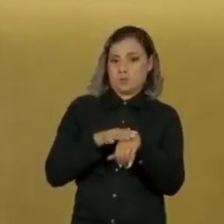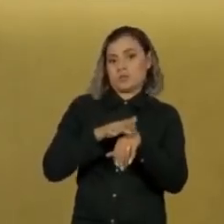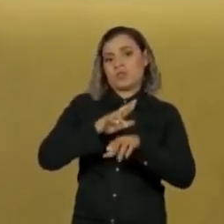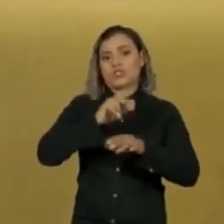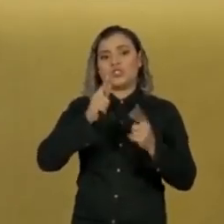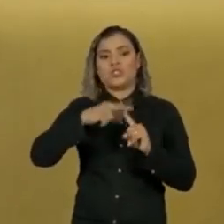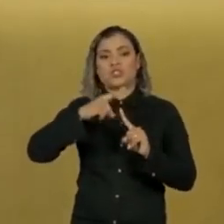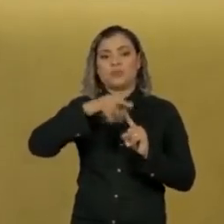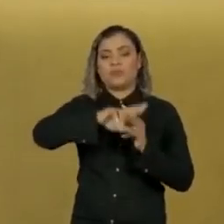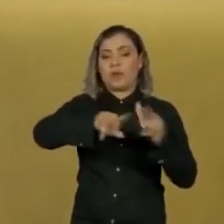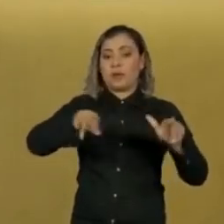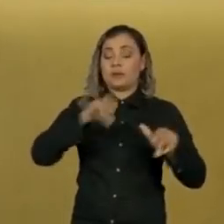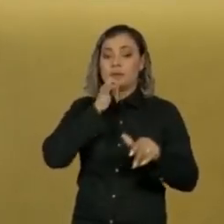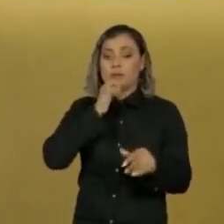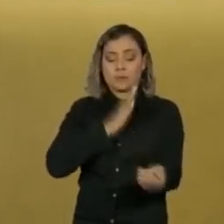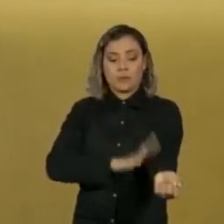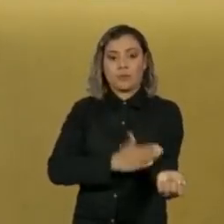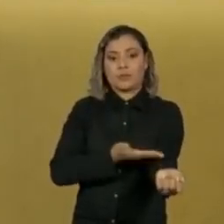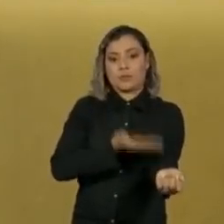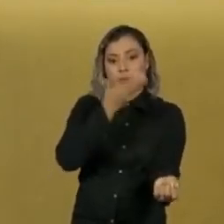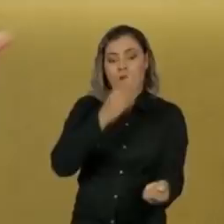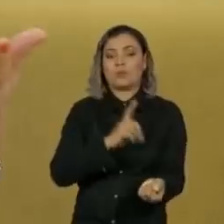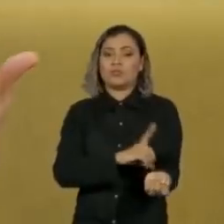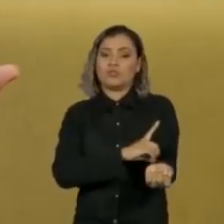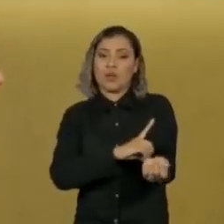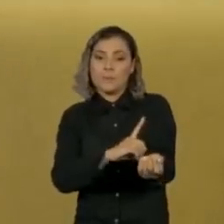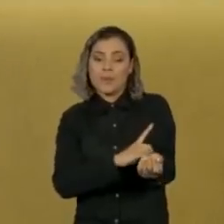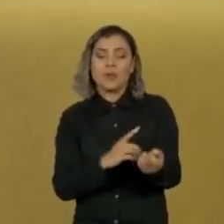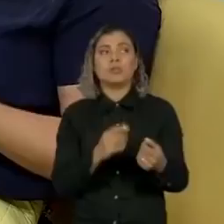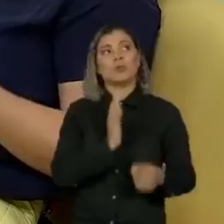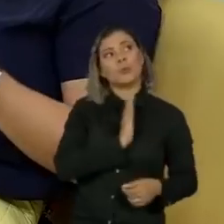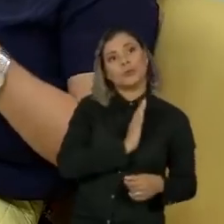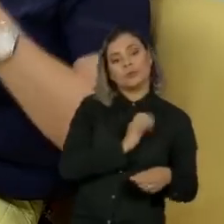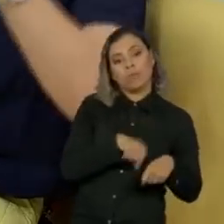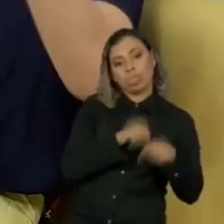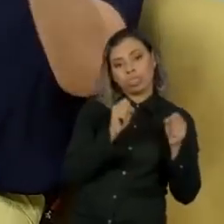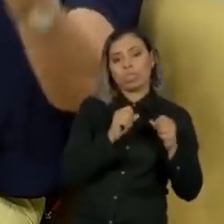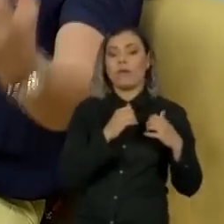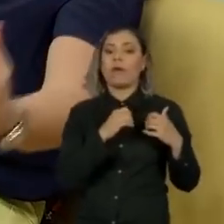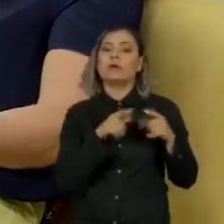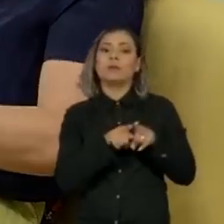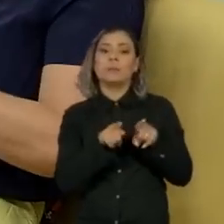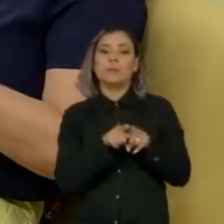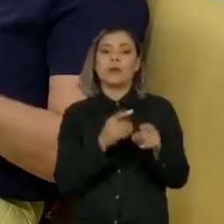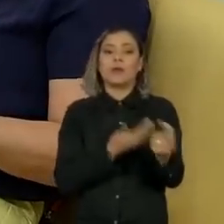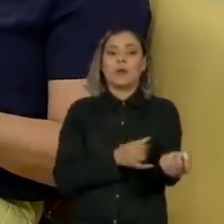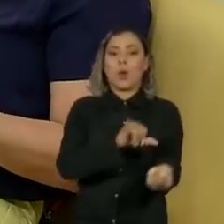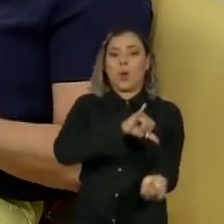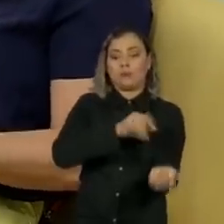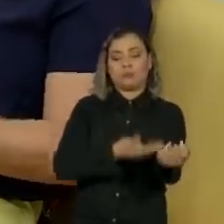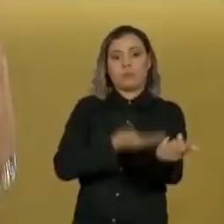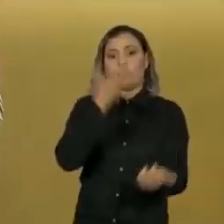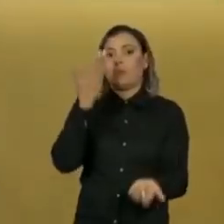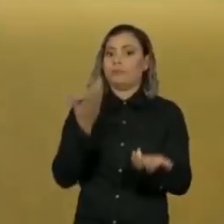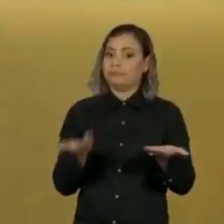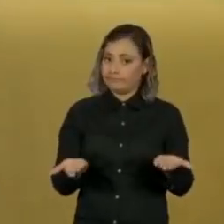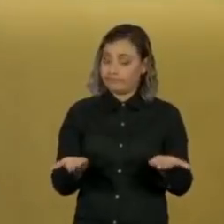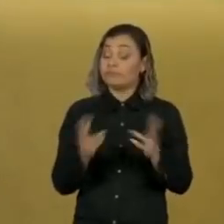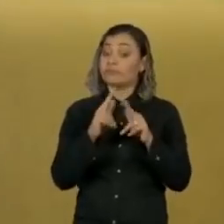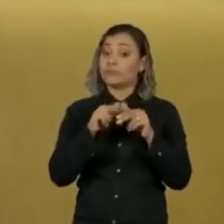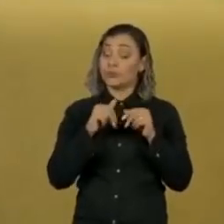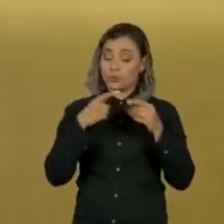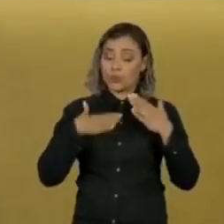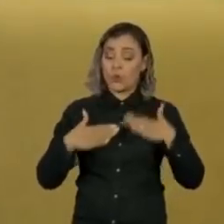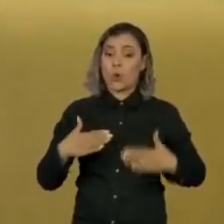pressão alta, diabetes, pode ter um problema cardíaco, pode ter obesidade, um colesterol alto e vai daí por diante, é um